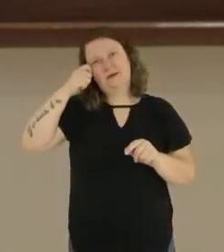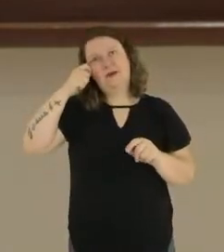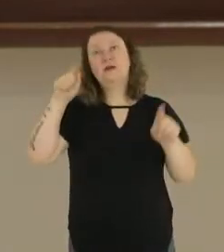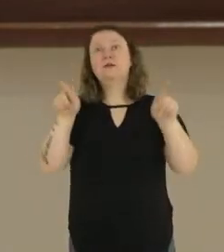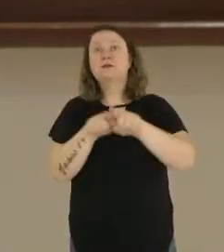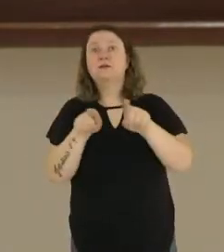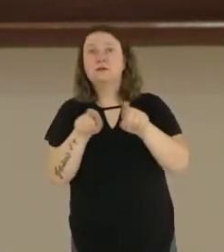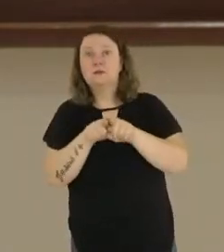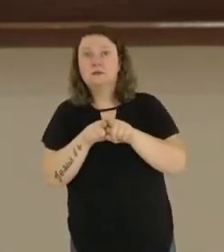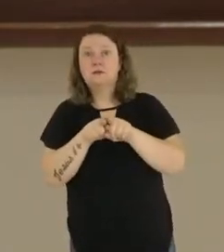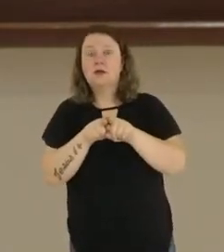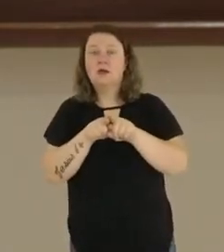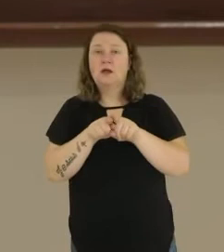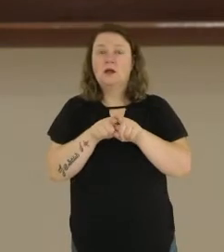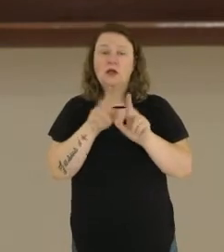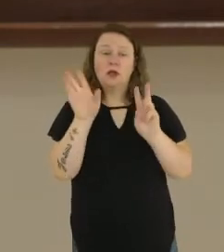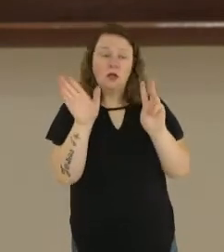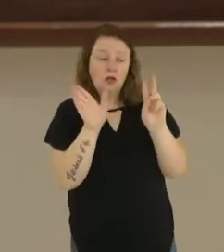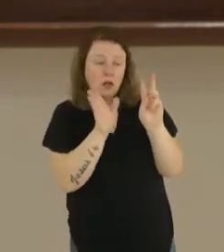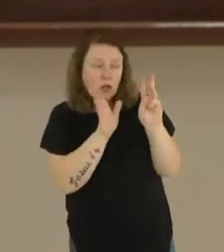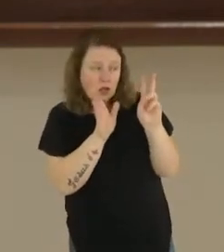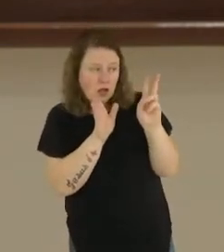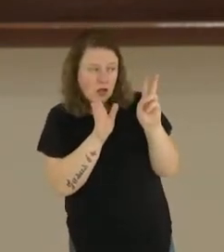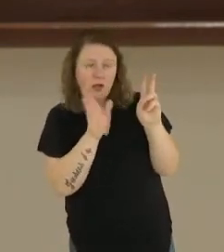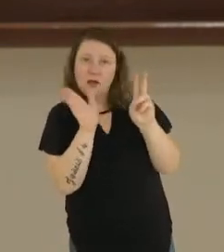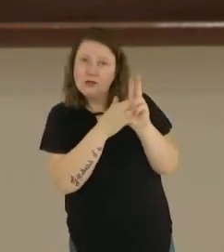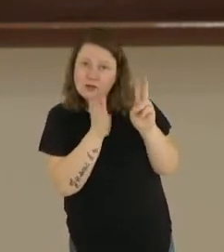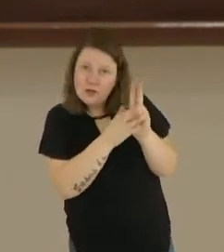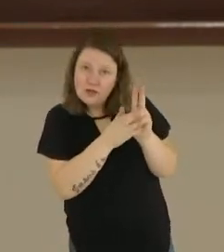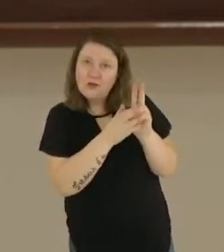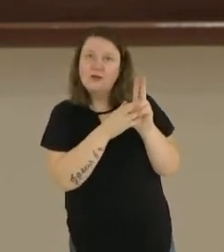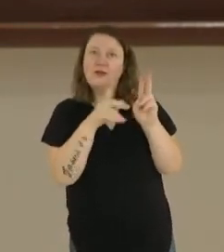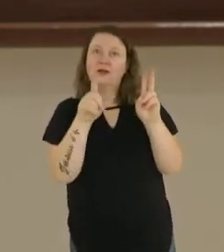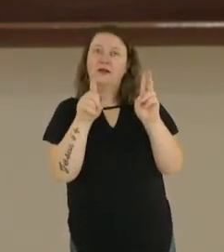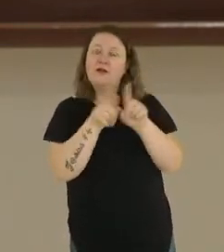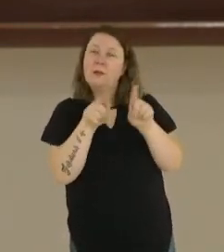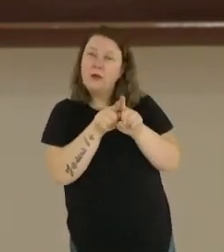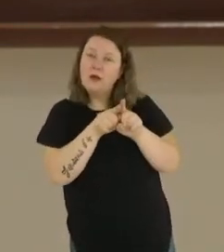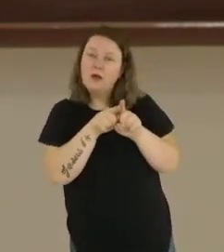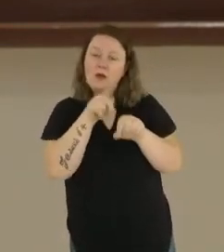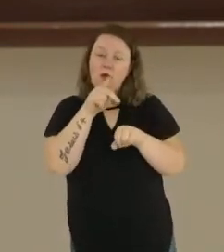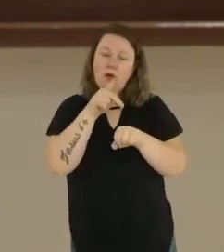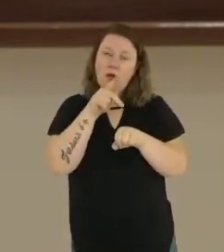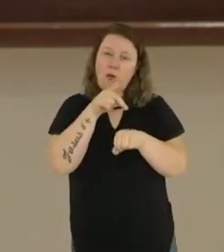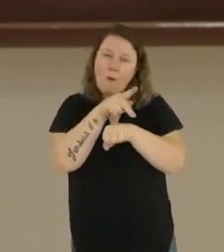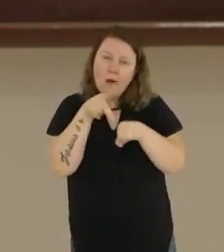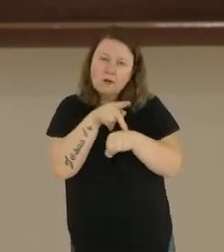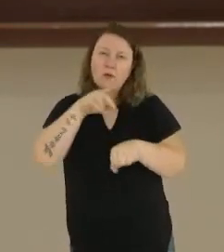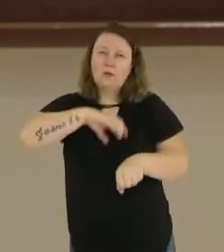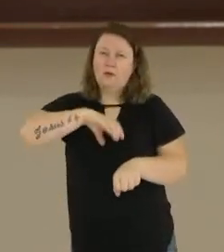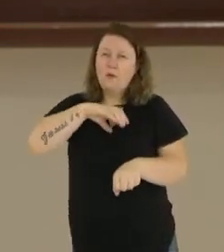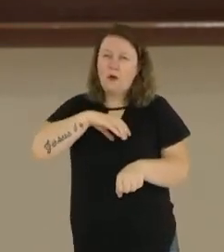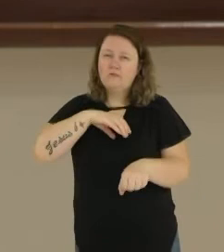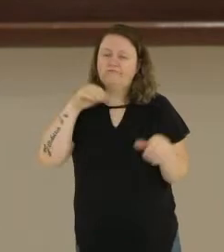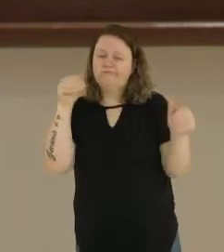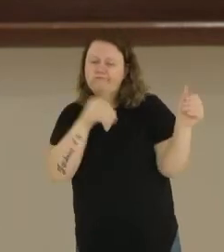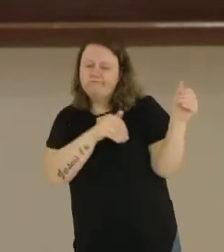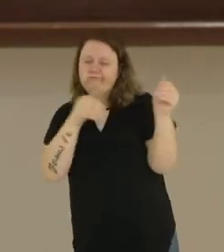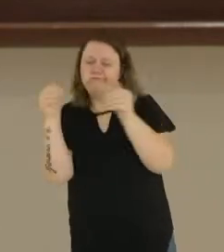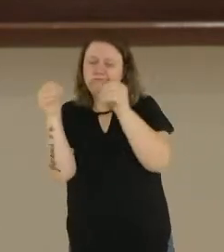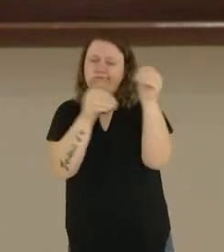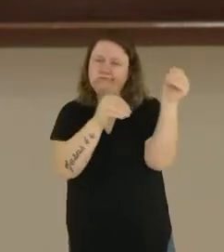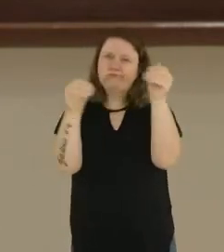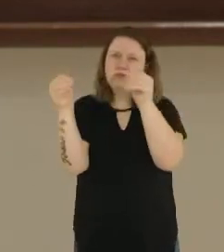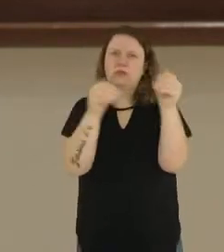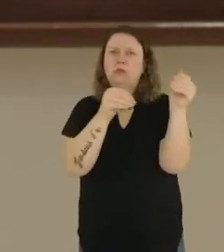de colonização, a vinda dos portugueses e de alguns outros elementos, né, europeus que vinham para cá. A ideia